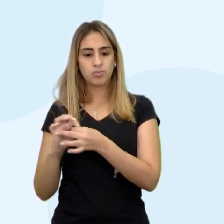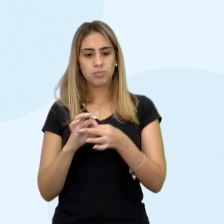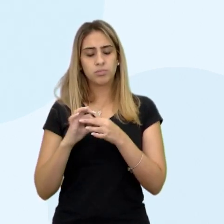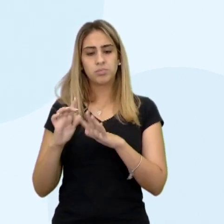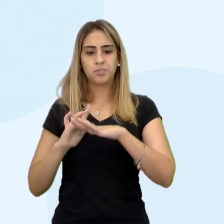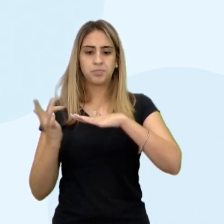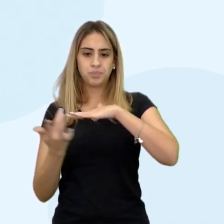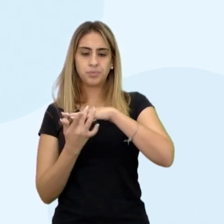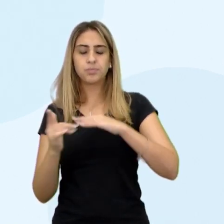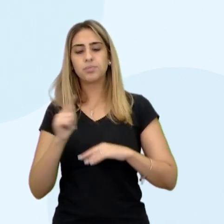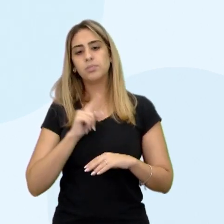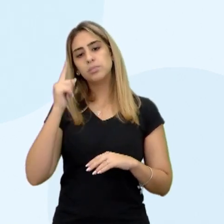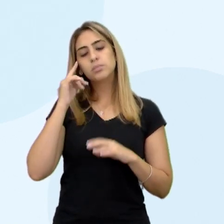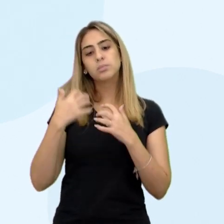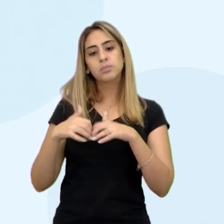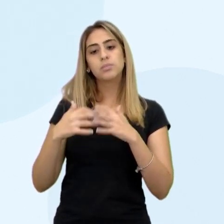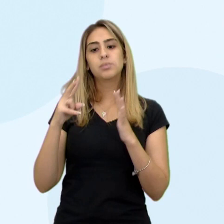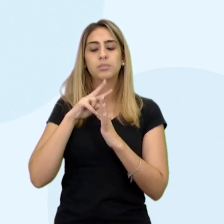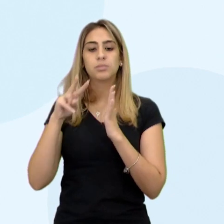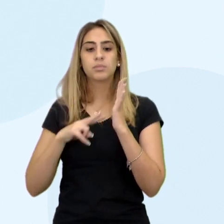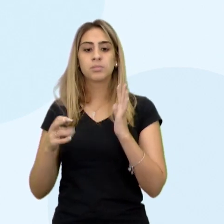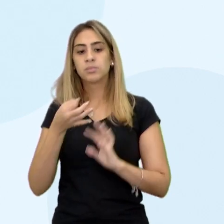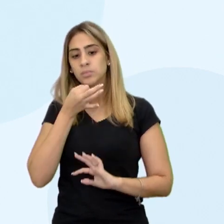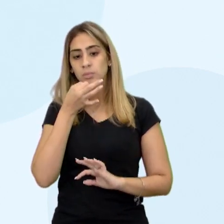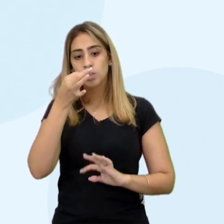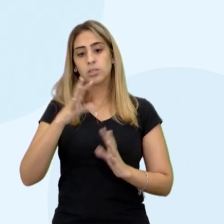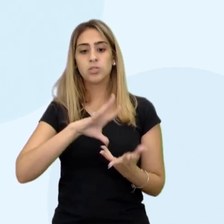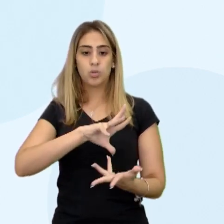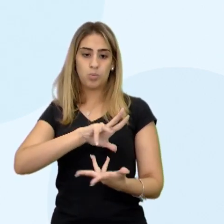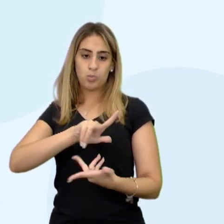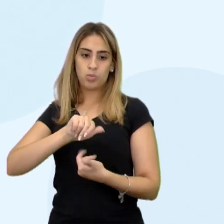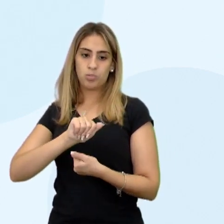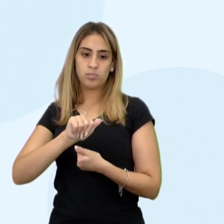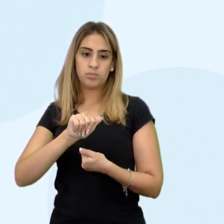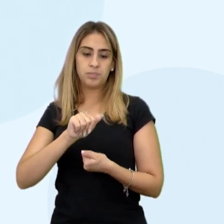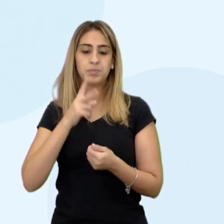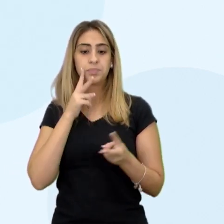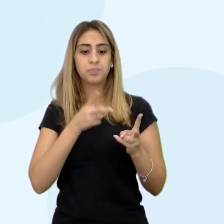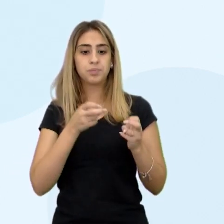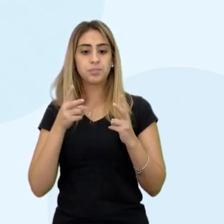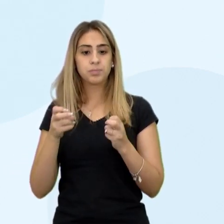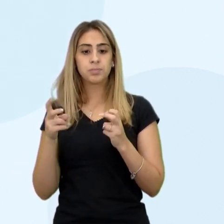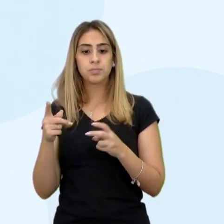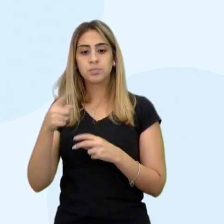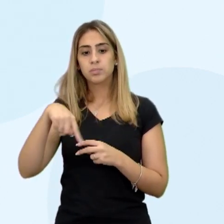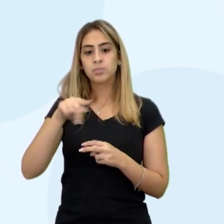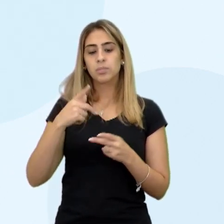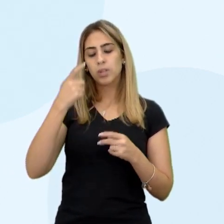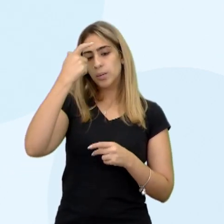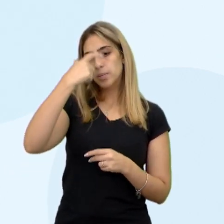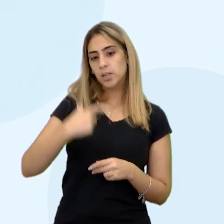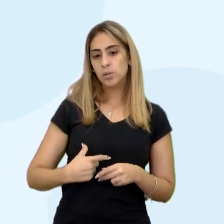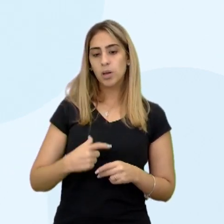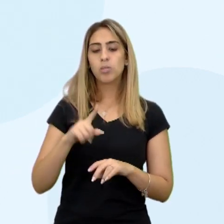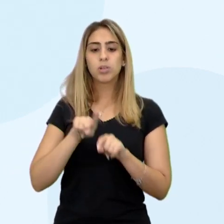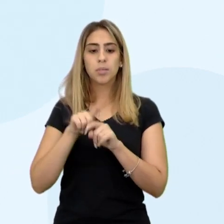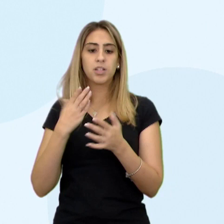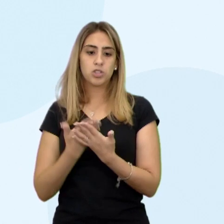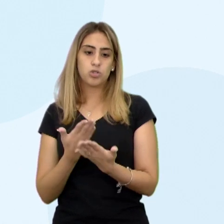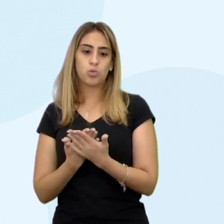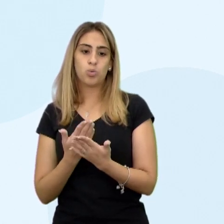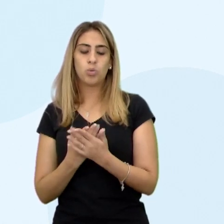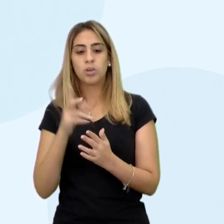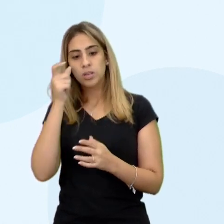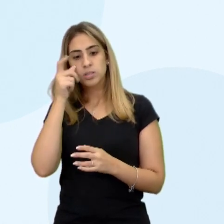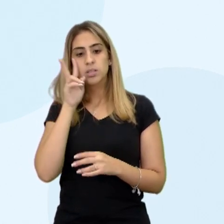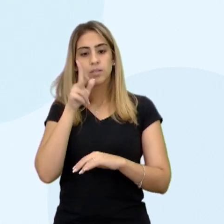sociais, pensando em uma leitura crítica do mundo e levando em consideração seu repertório pessoal e acadêmico.